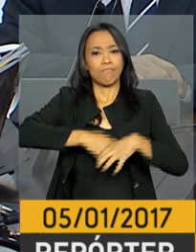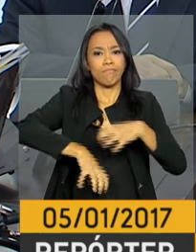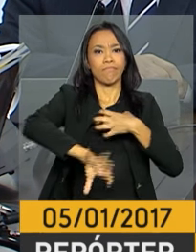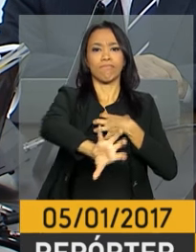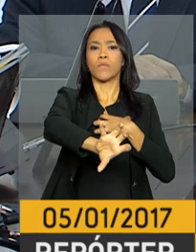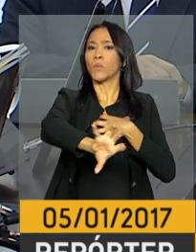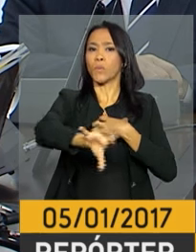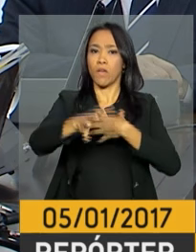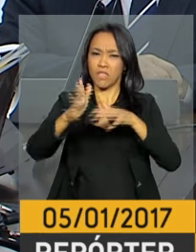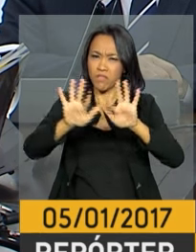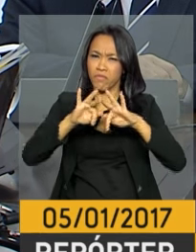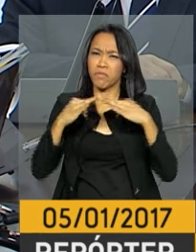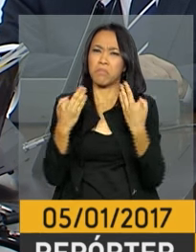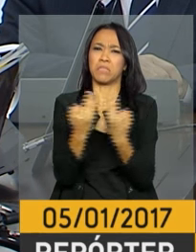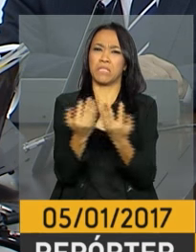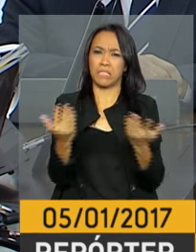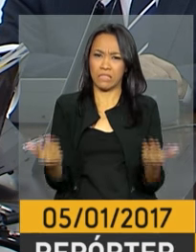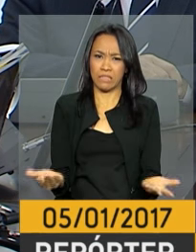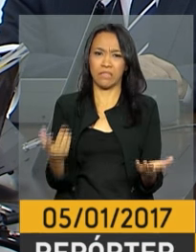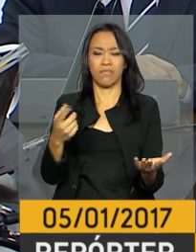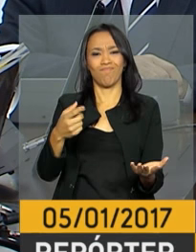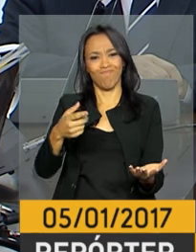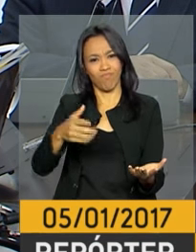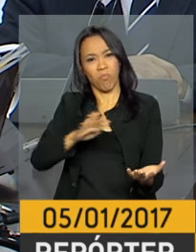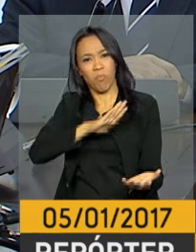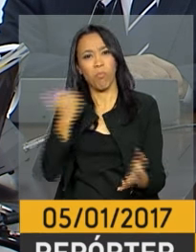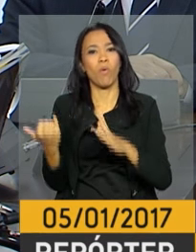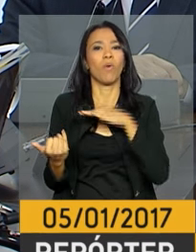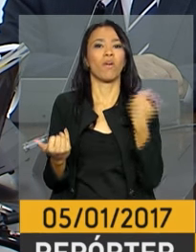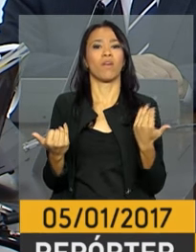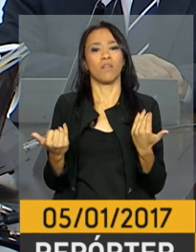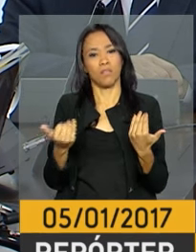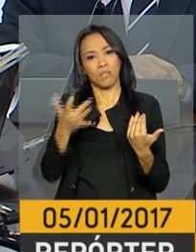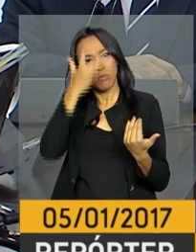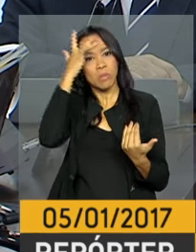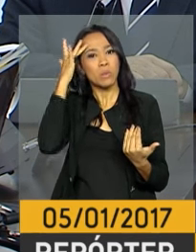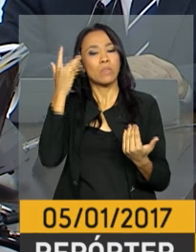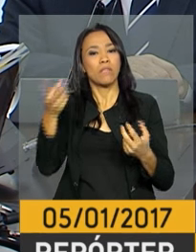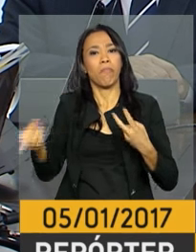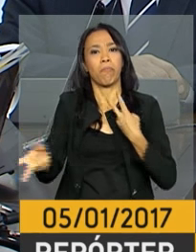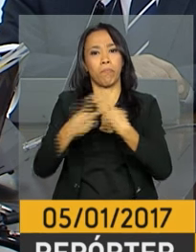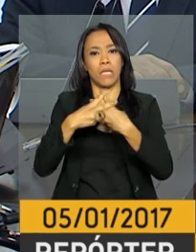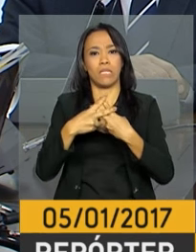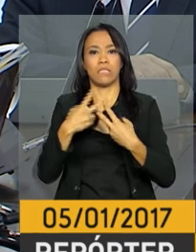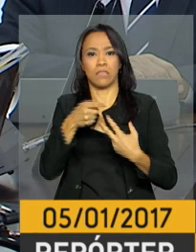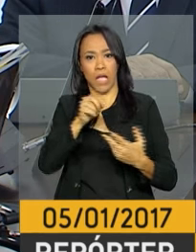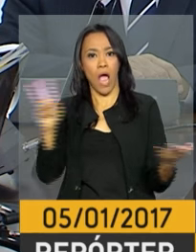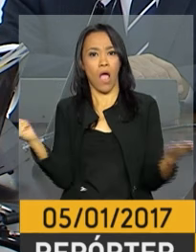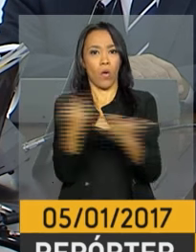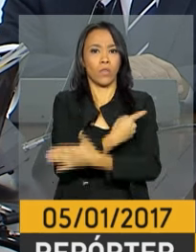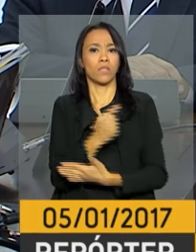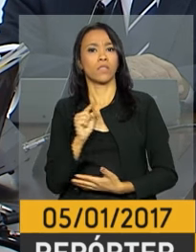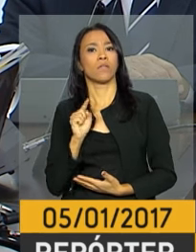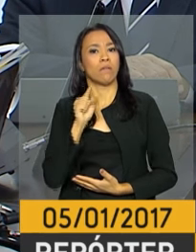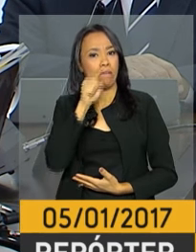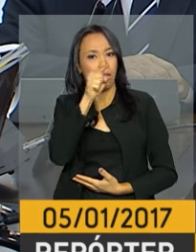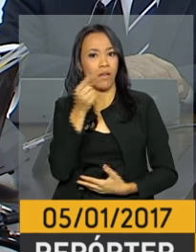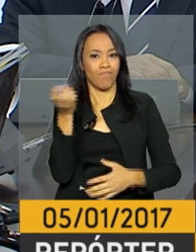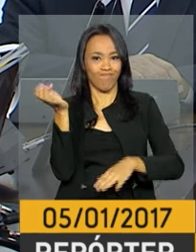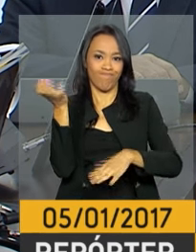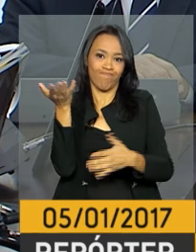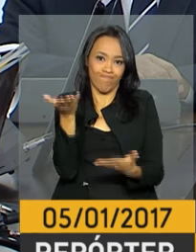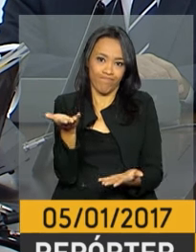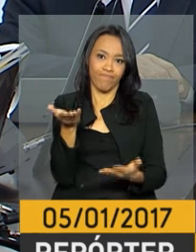que tiveram os seus presos vitimados naquele acidente pavoroso